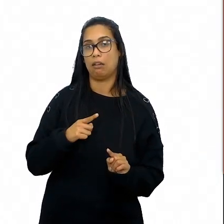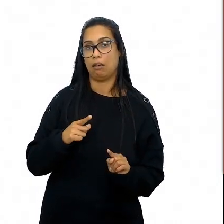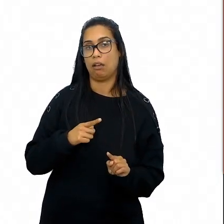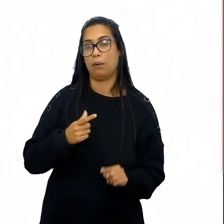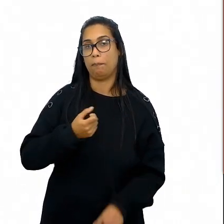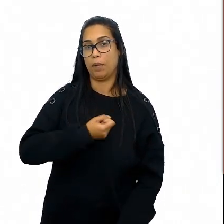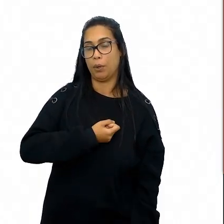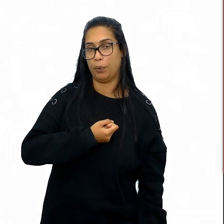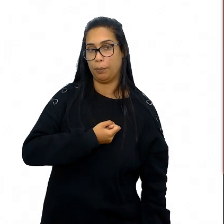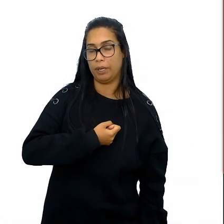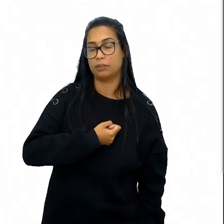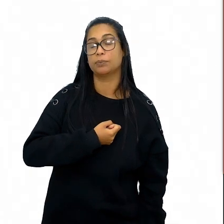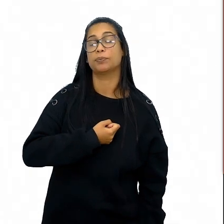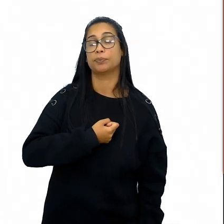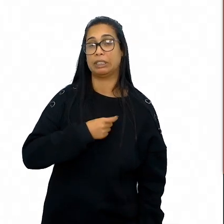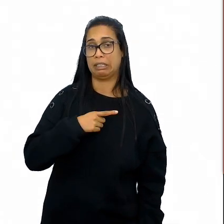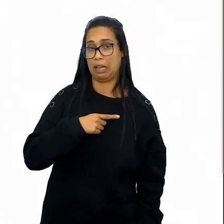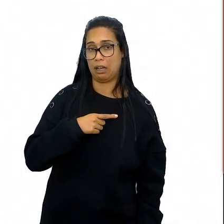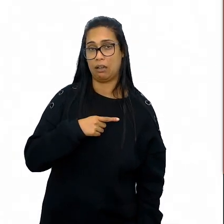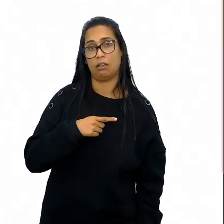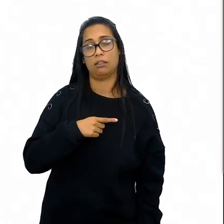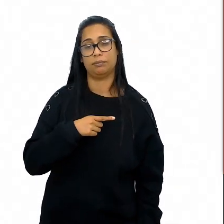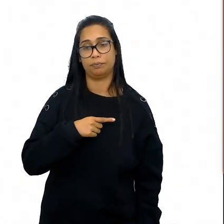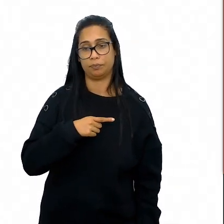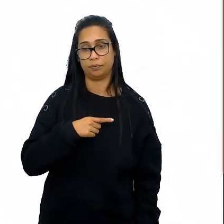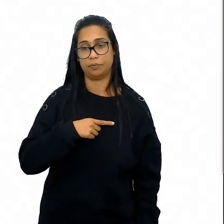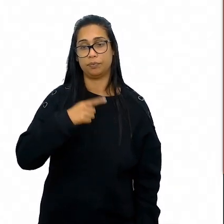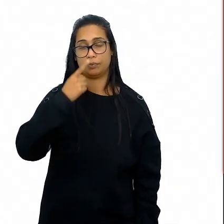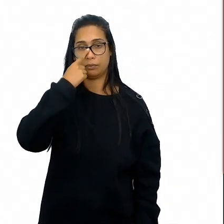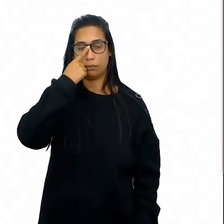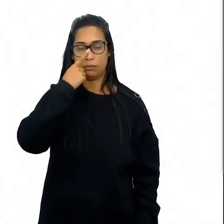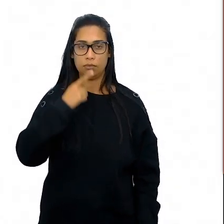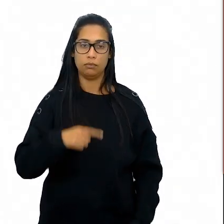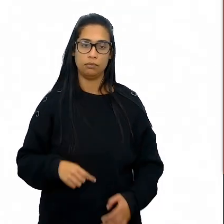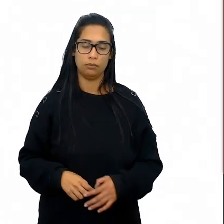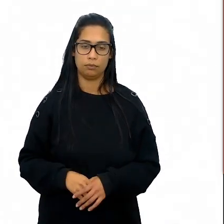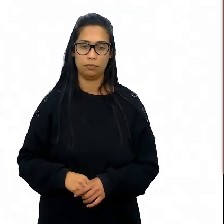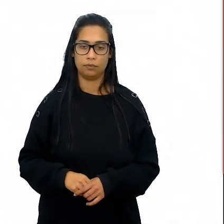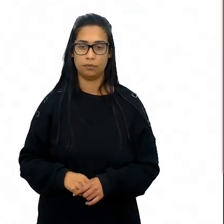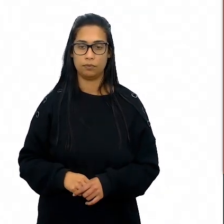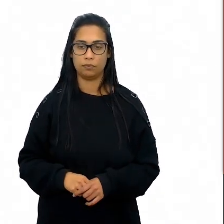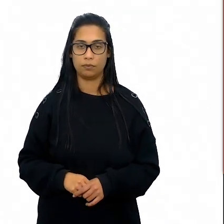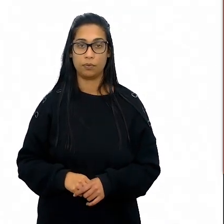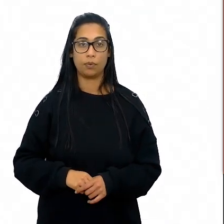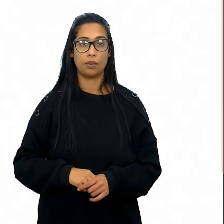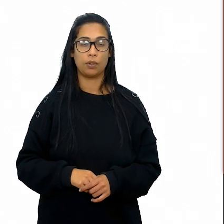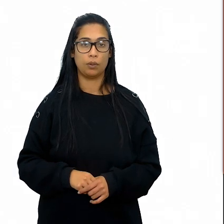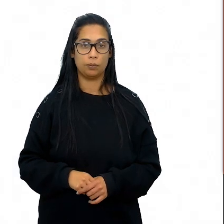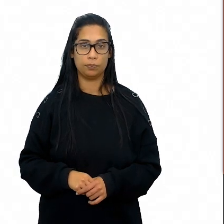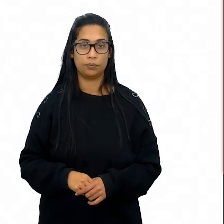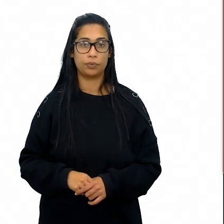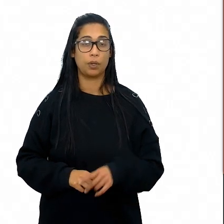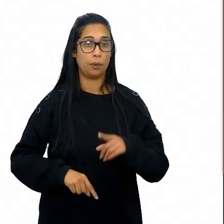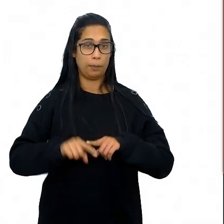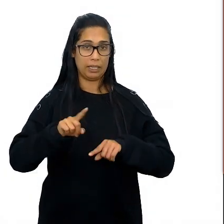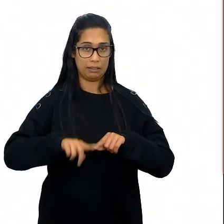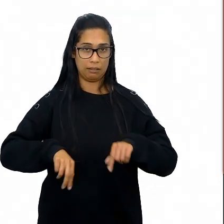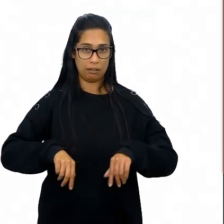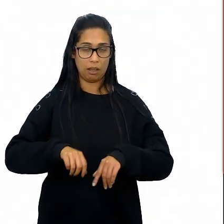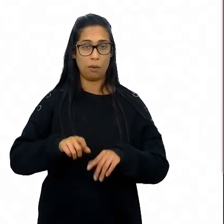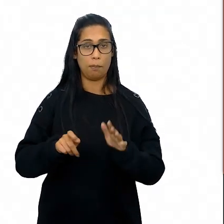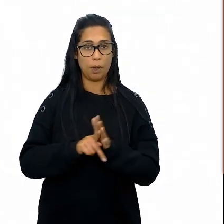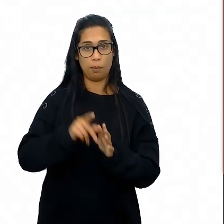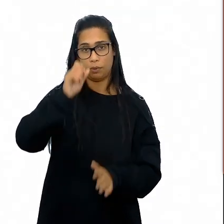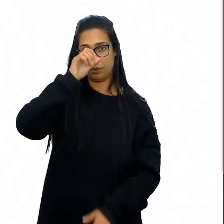Ok unidade temática números é e o objeto de conhecimento é a